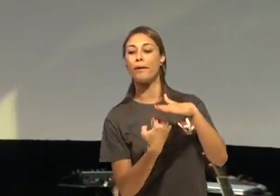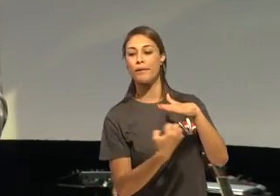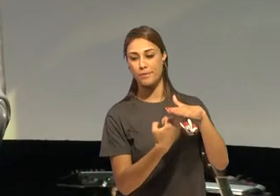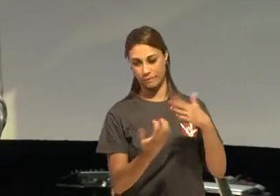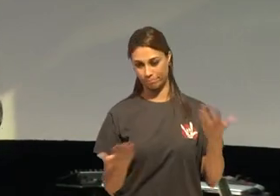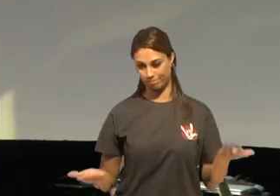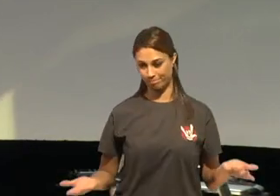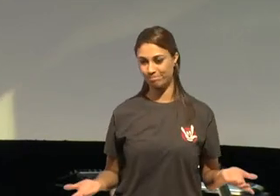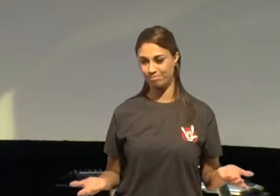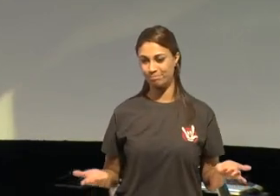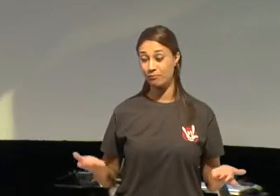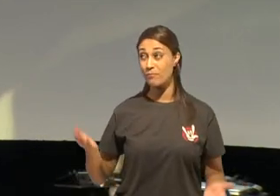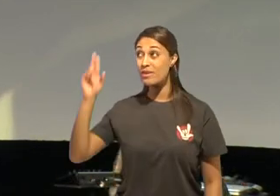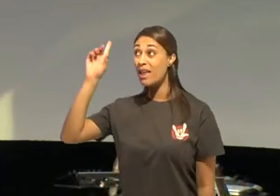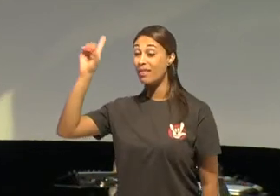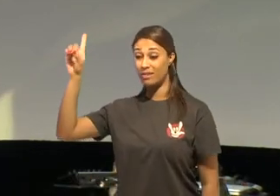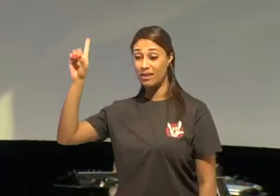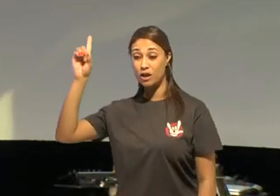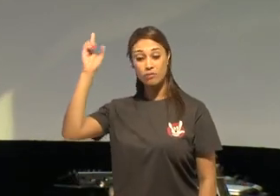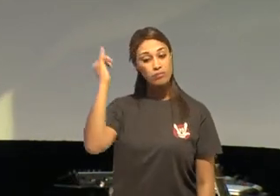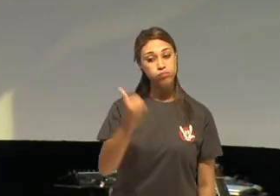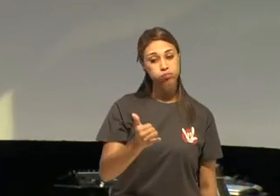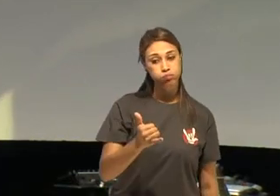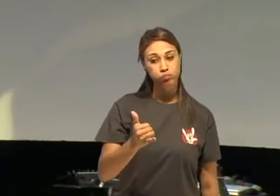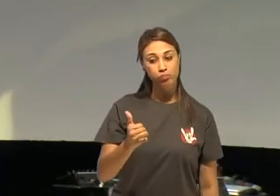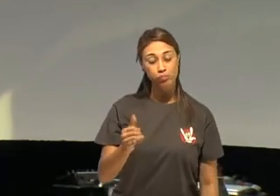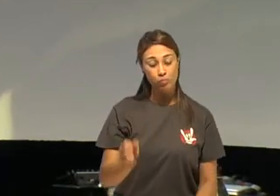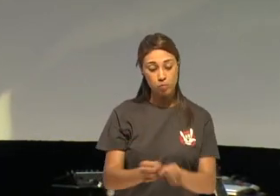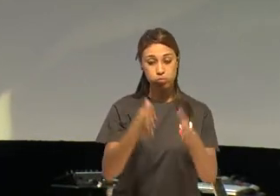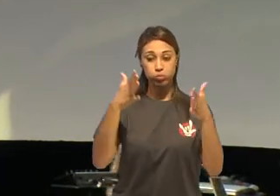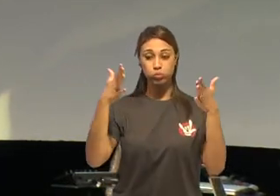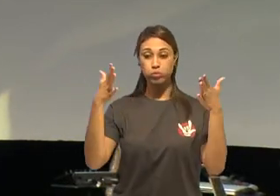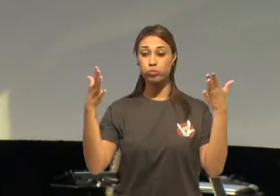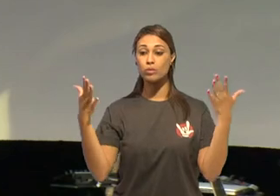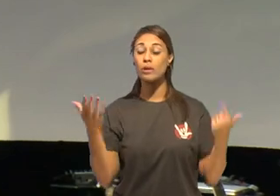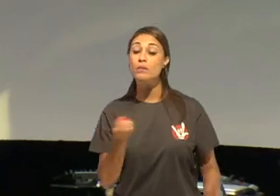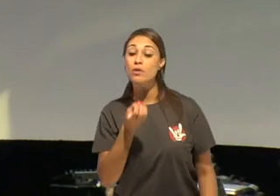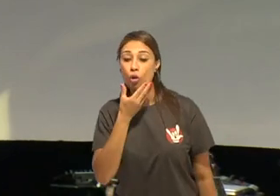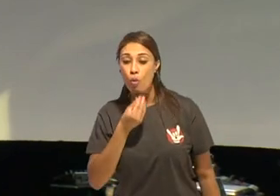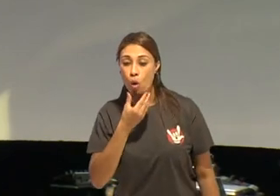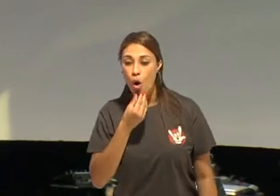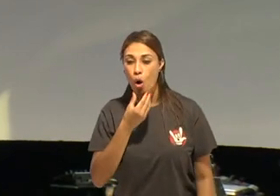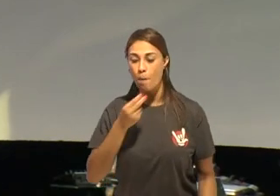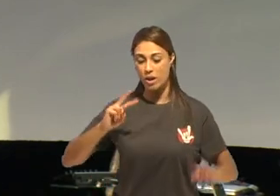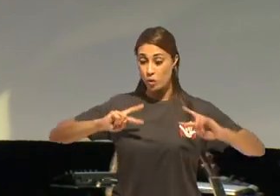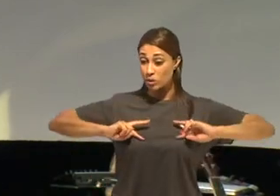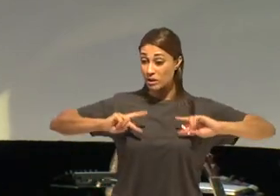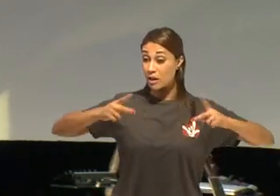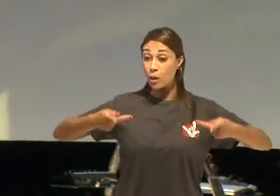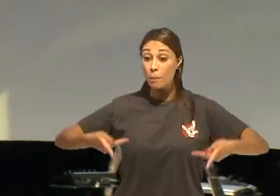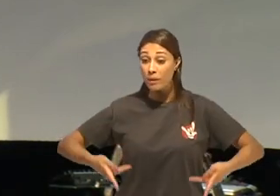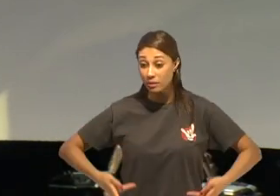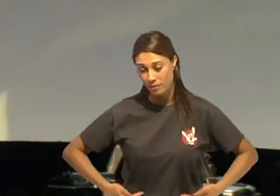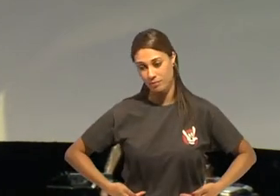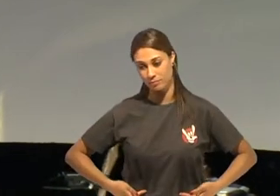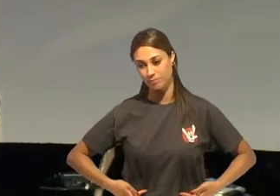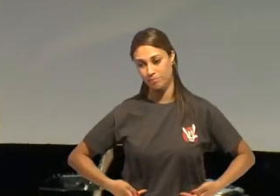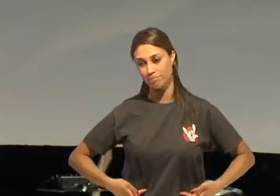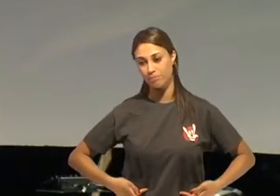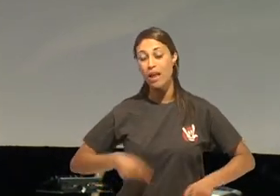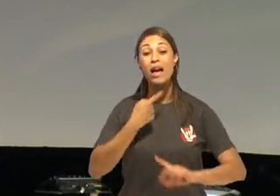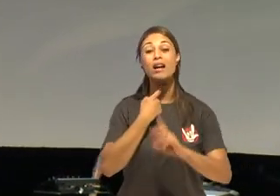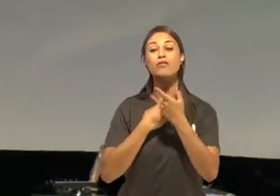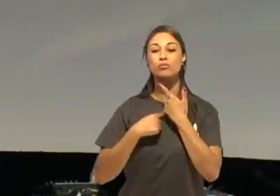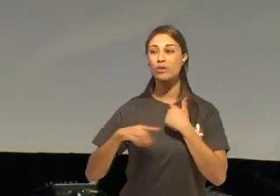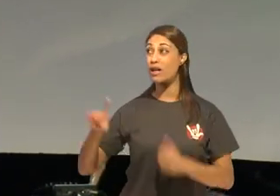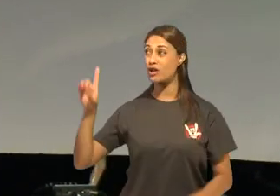homem. Porque desde o princípio o Senhor não tinha desejo que o homem fizesse coisa alguma sozinho. Então eu gostaria de falar com